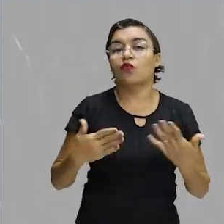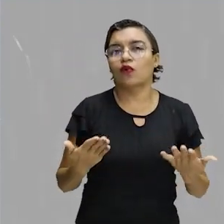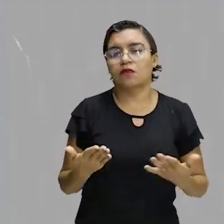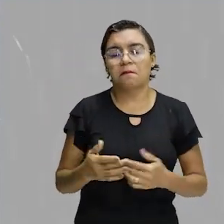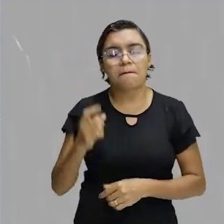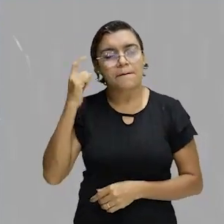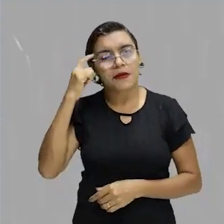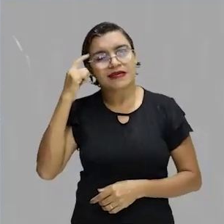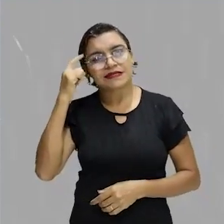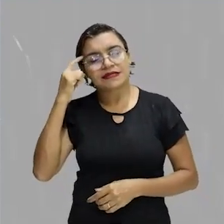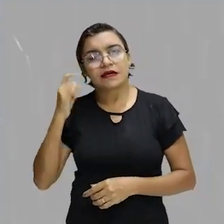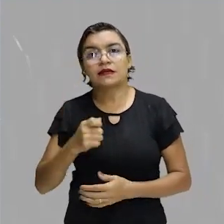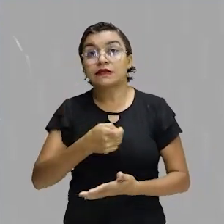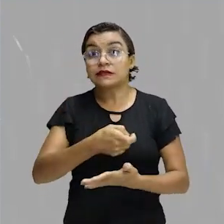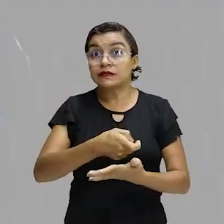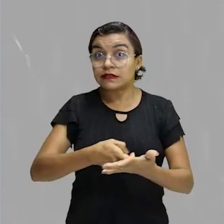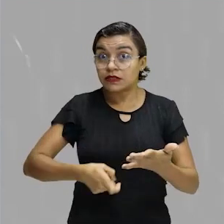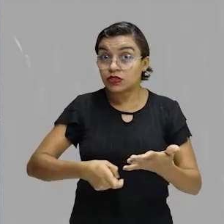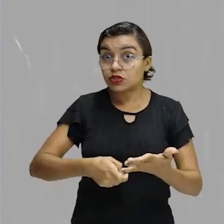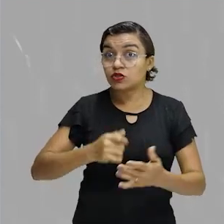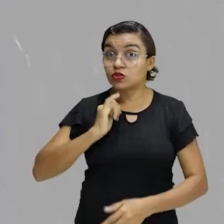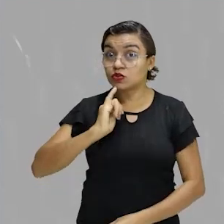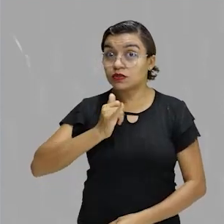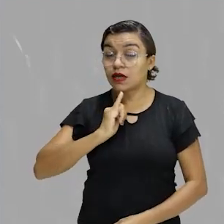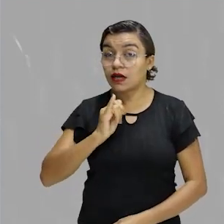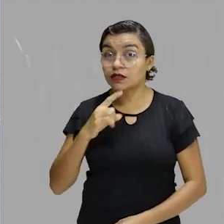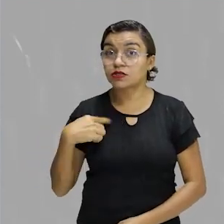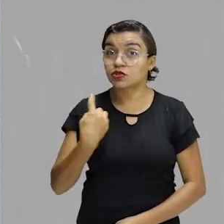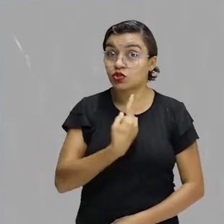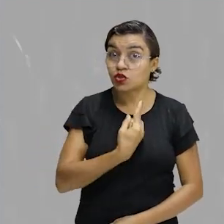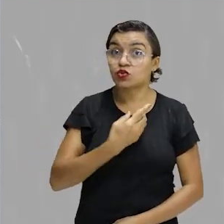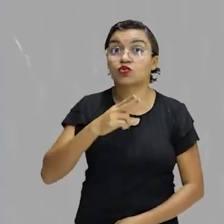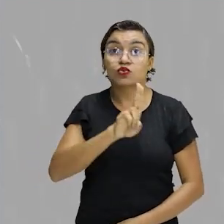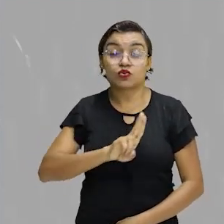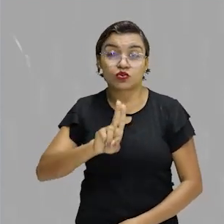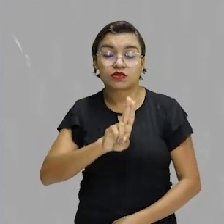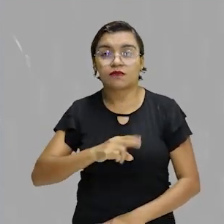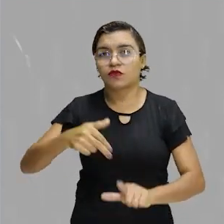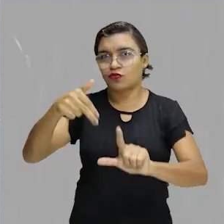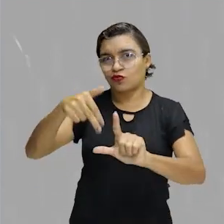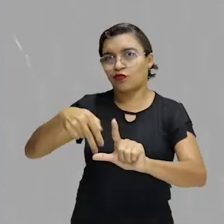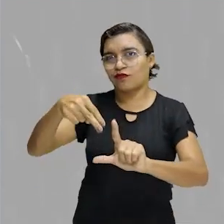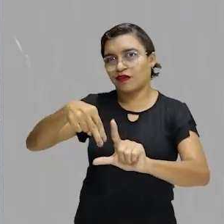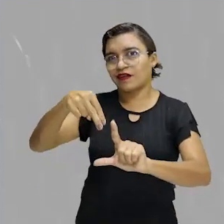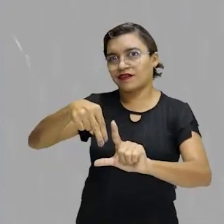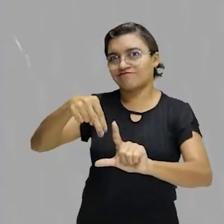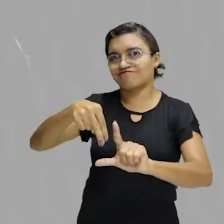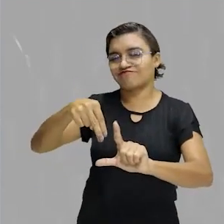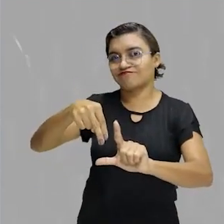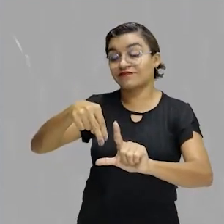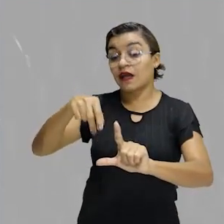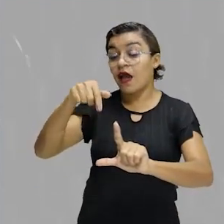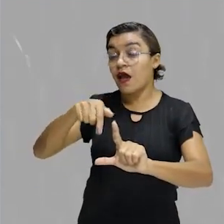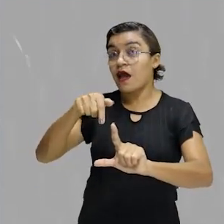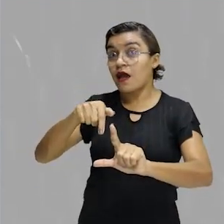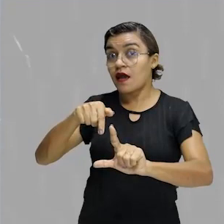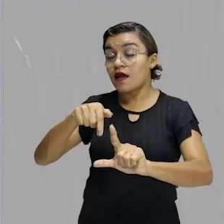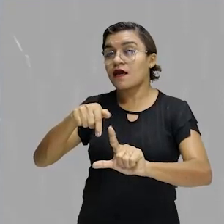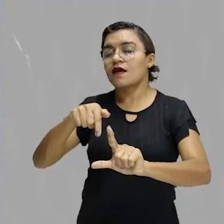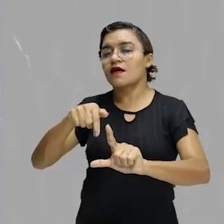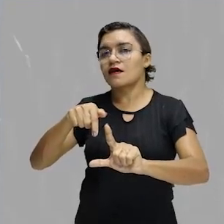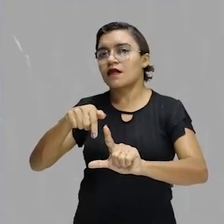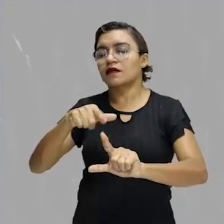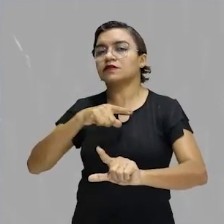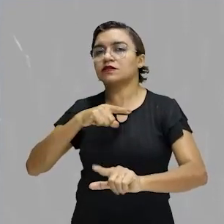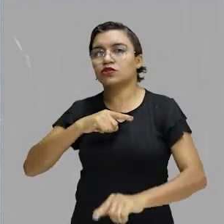pensar, por exemplo, de um texto narrativo que é bem parte do nosso cotidiano. As novelas. As novelas se baseiam em